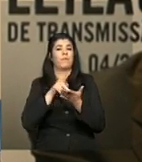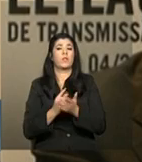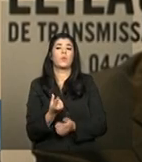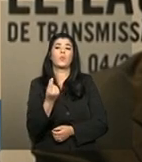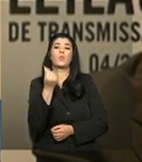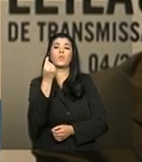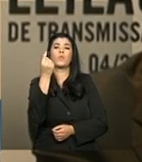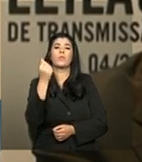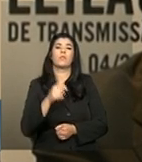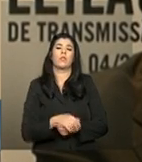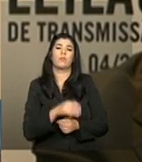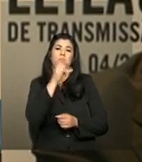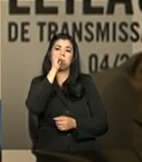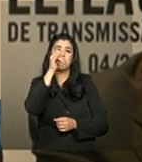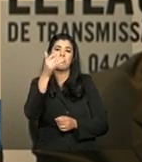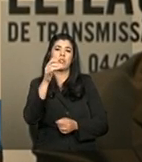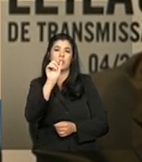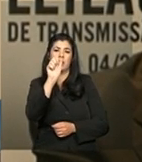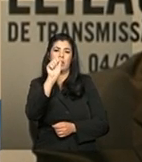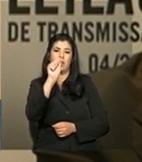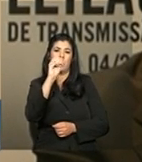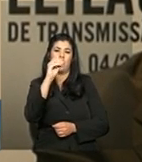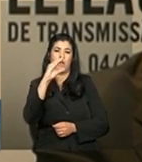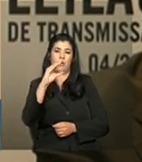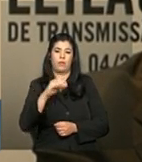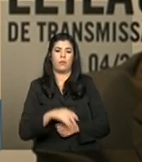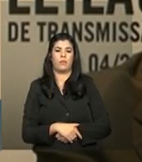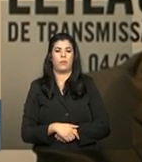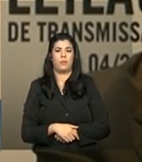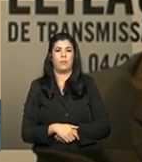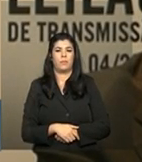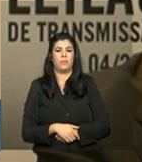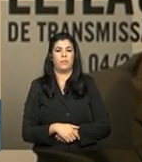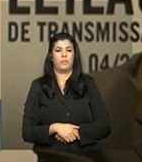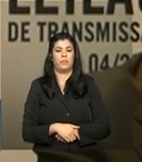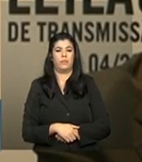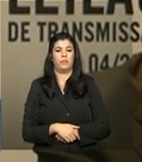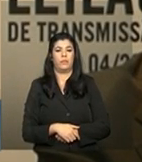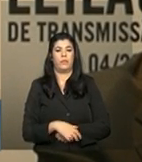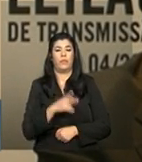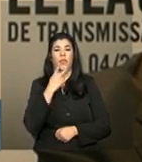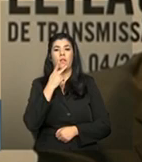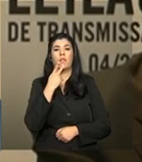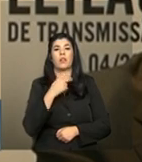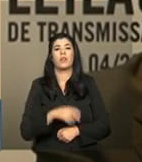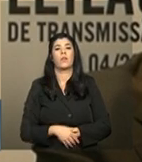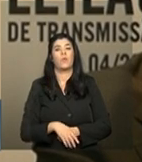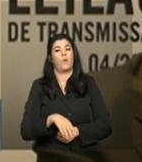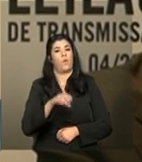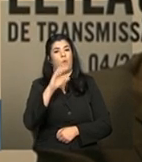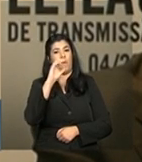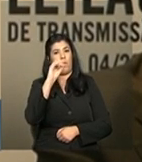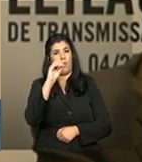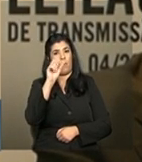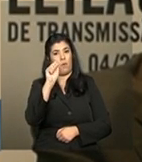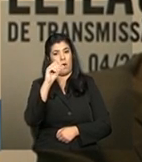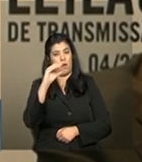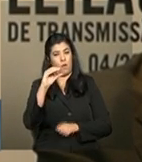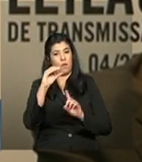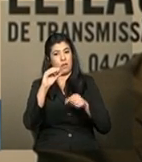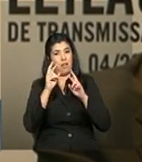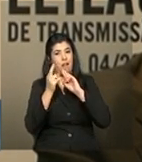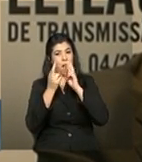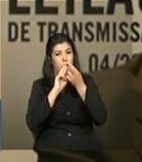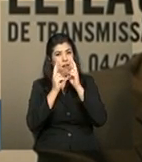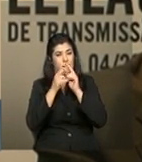valor da UOC. Uma segunda pergunta. O WOC, nós estamos falando aqui do segmento de transmissão, porque em paralelo